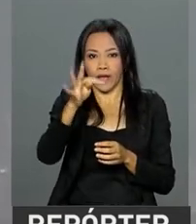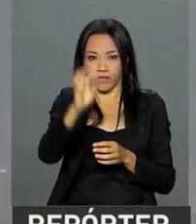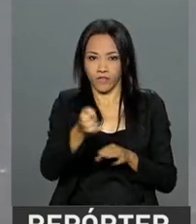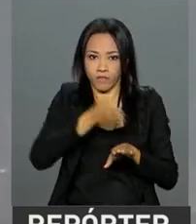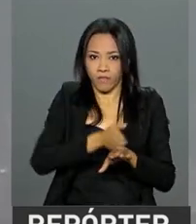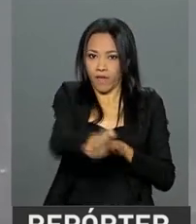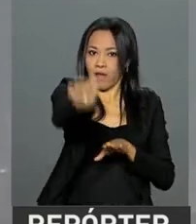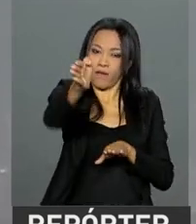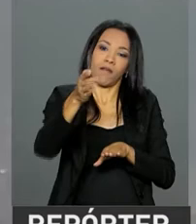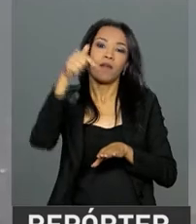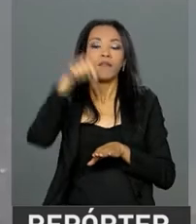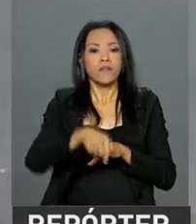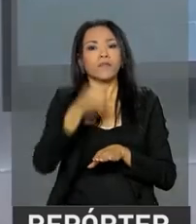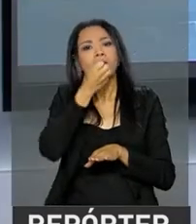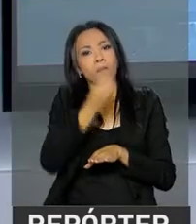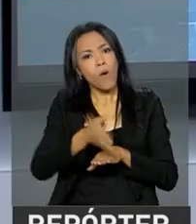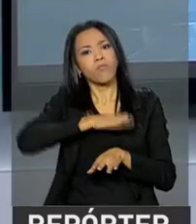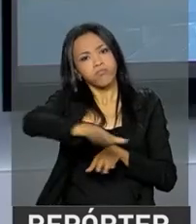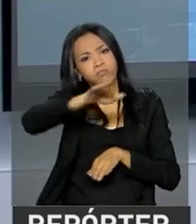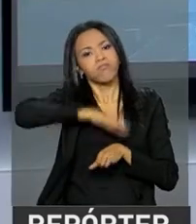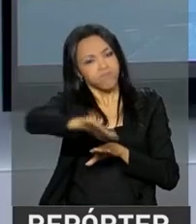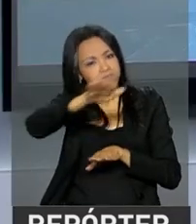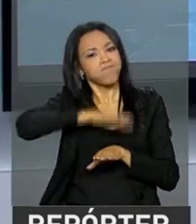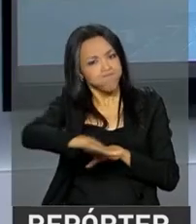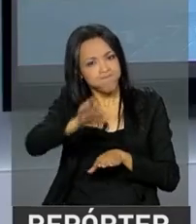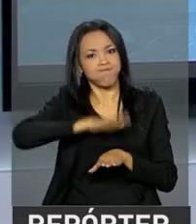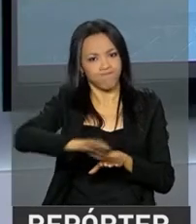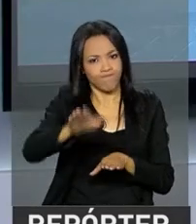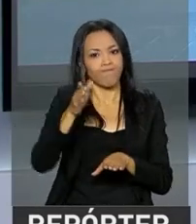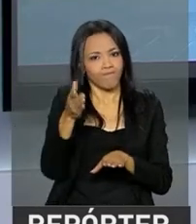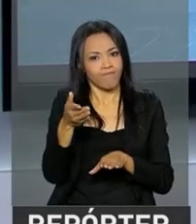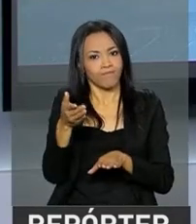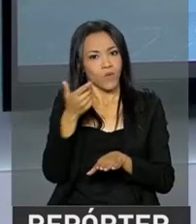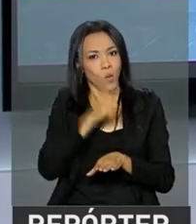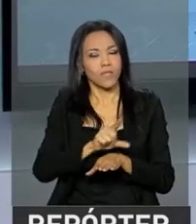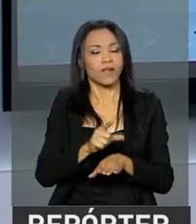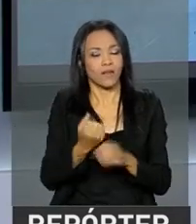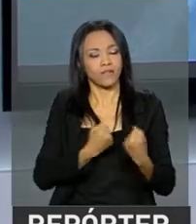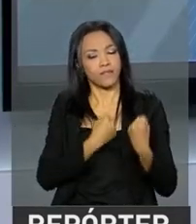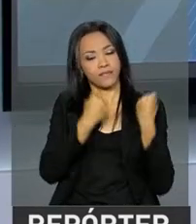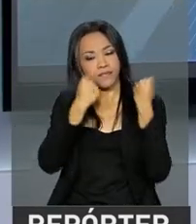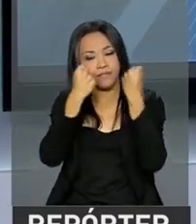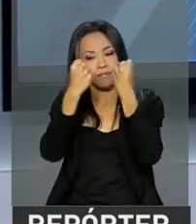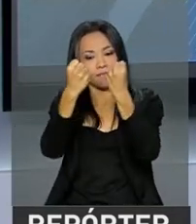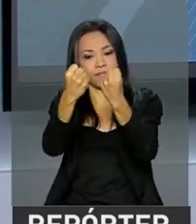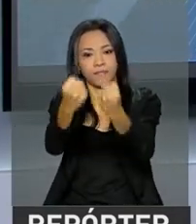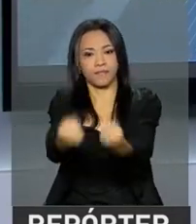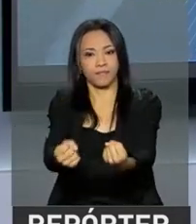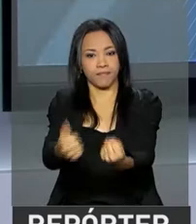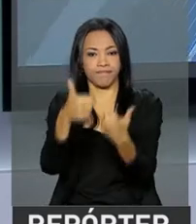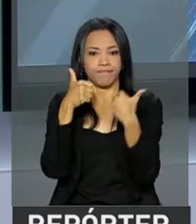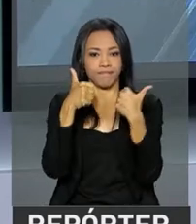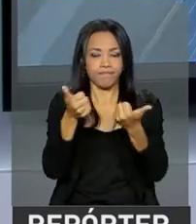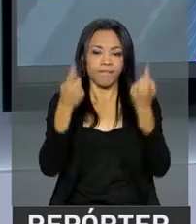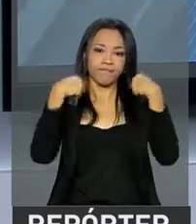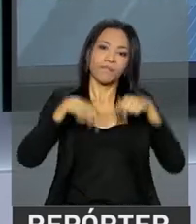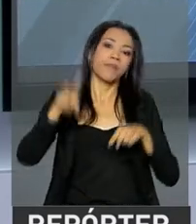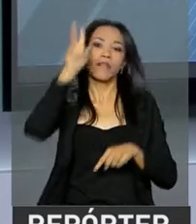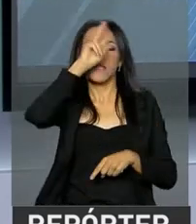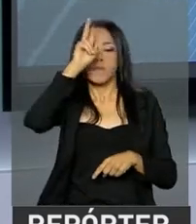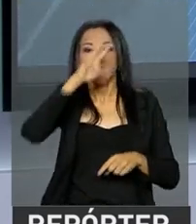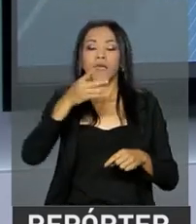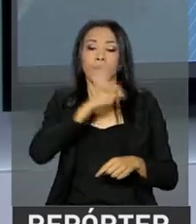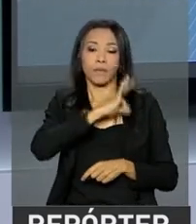está fluindo por enquanto e acordou cedo tá conseguindo dirigir tranquila na estrada e olha lembrando que a polícia rodoviária federal